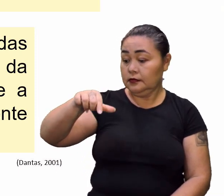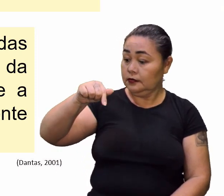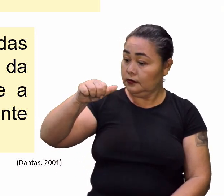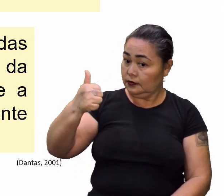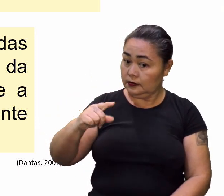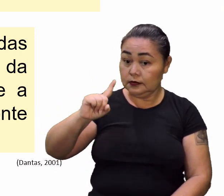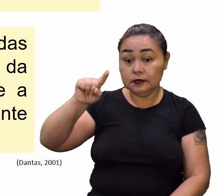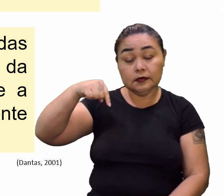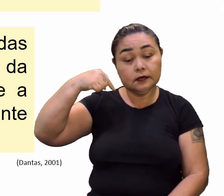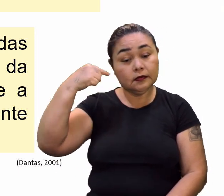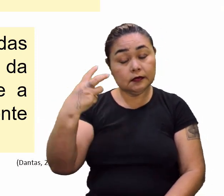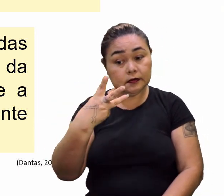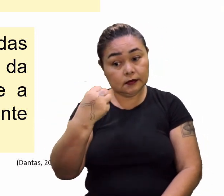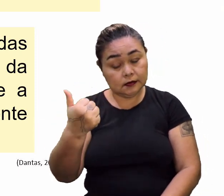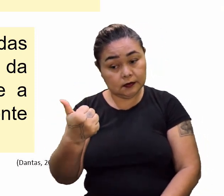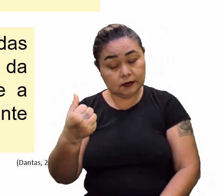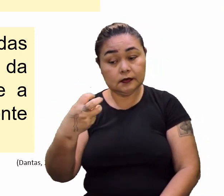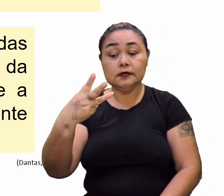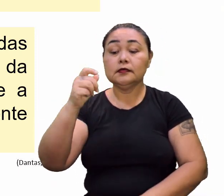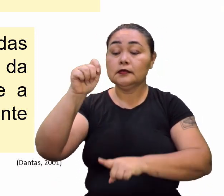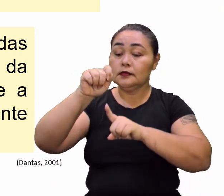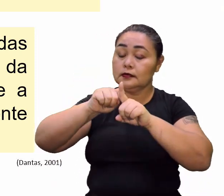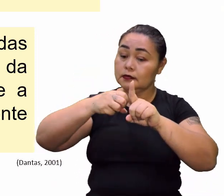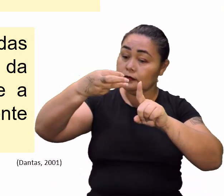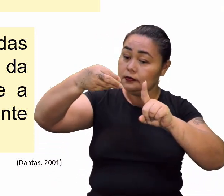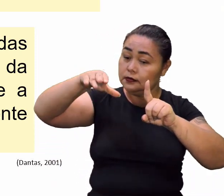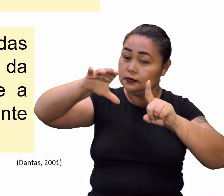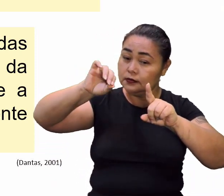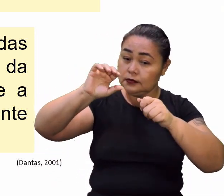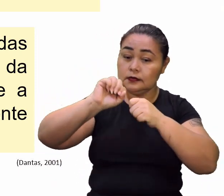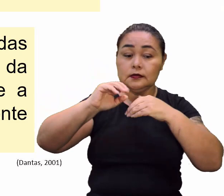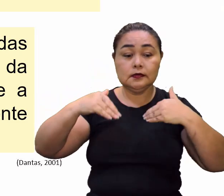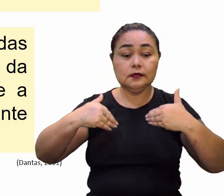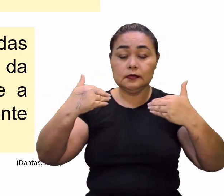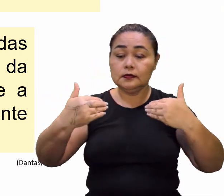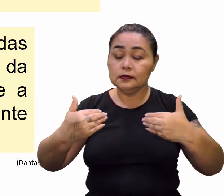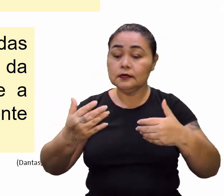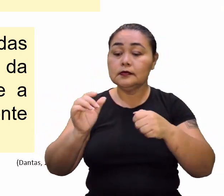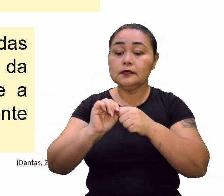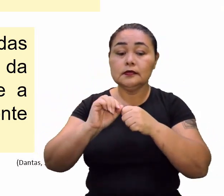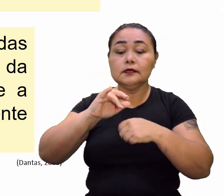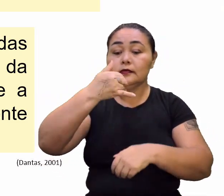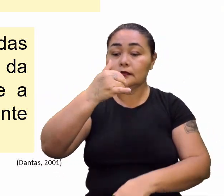precisamente 31 de março, o Ministério de Minas e Energia do Brasil